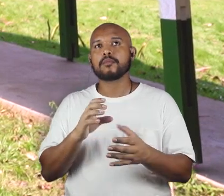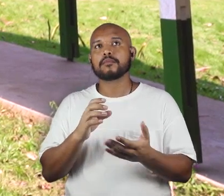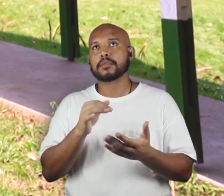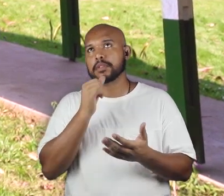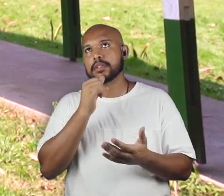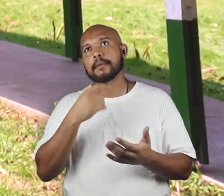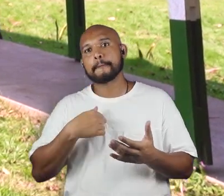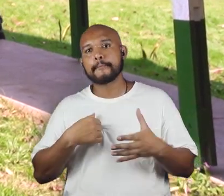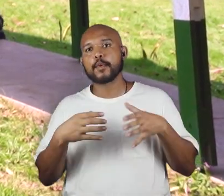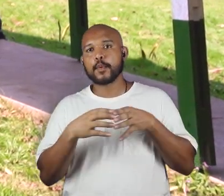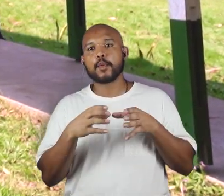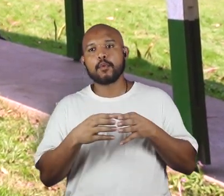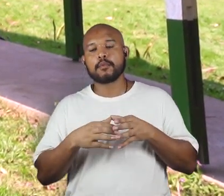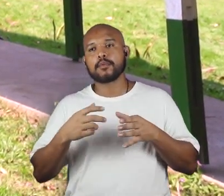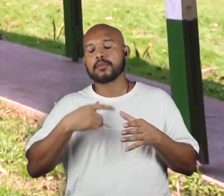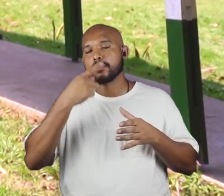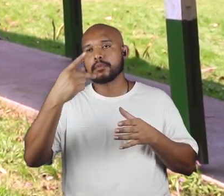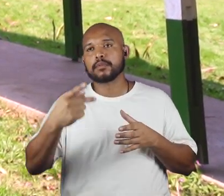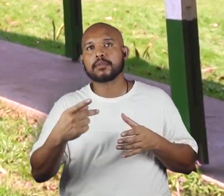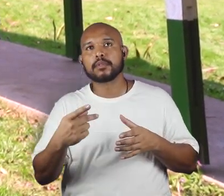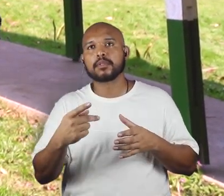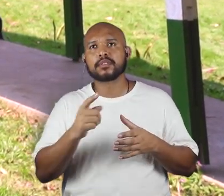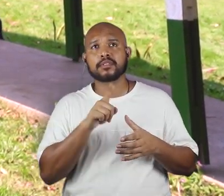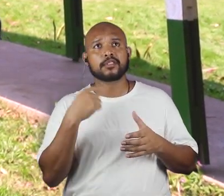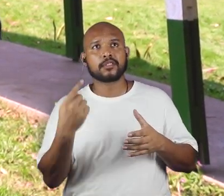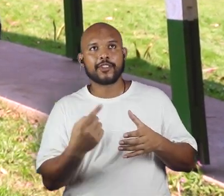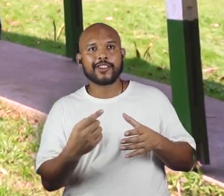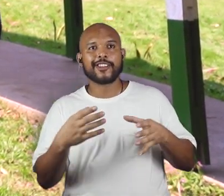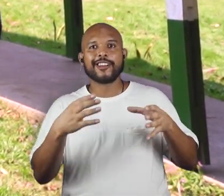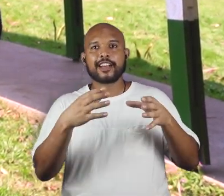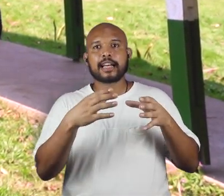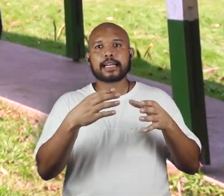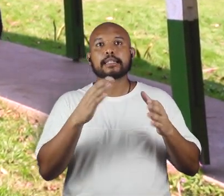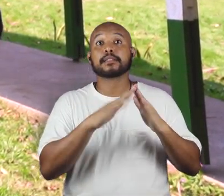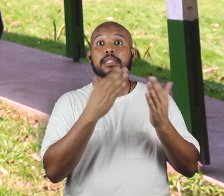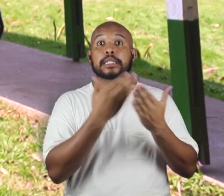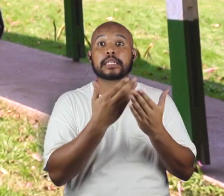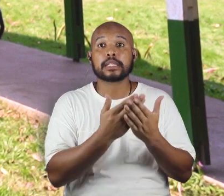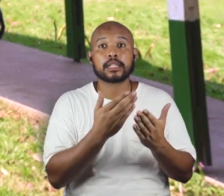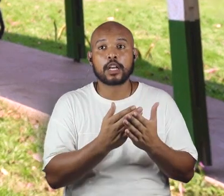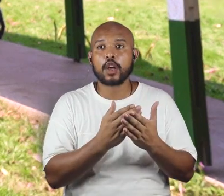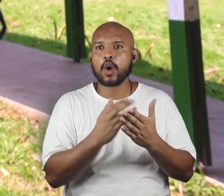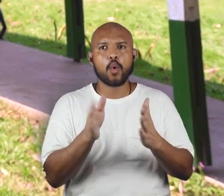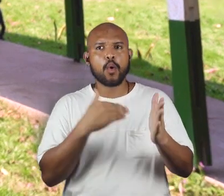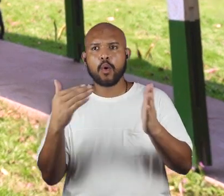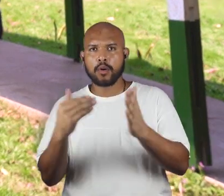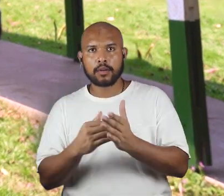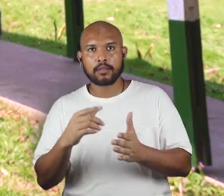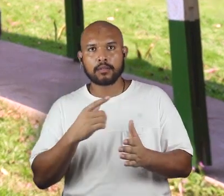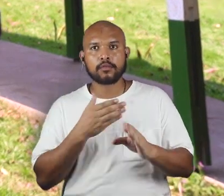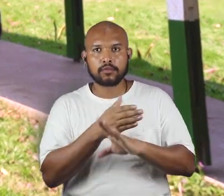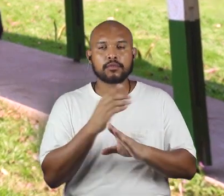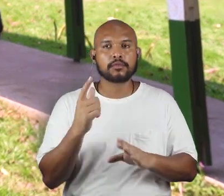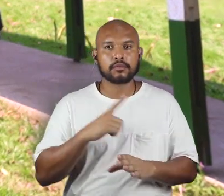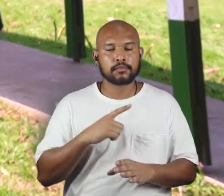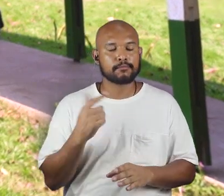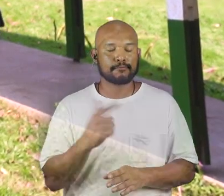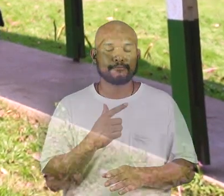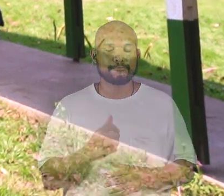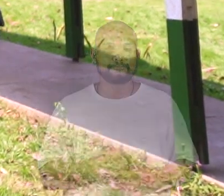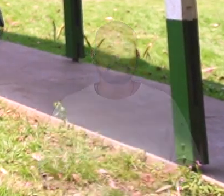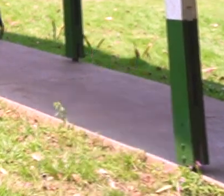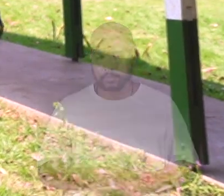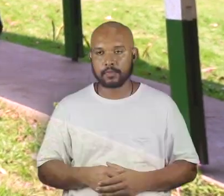nossa, principalmente falo em termos da minha comunidade, nós não temos acesso ainda totalmente aos